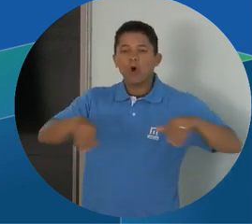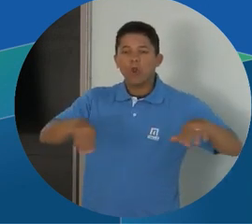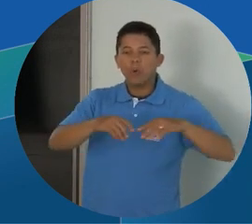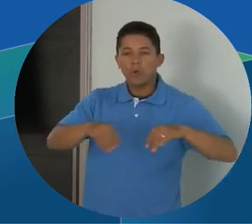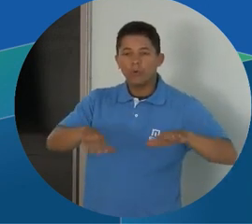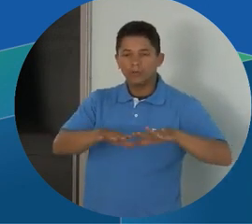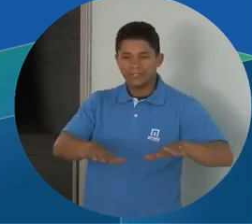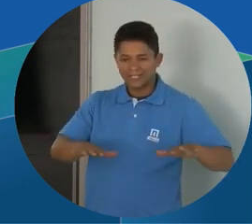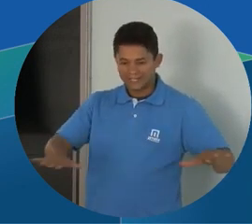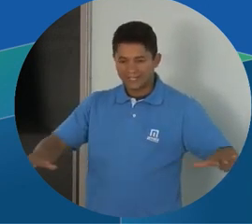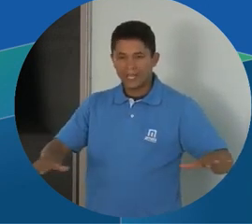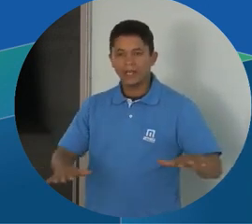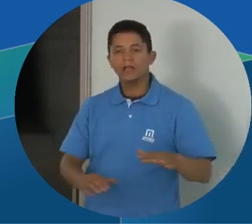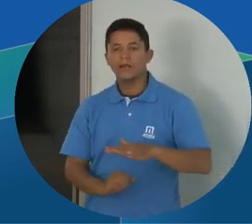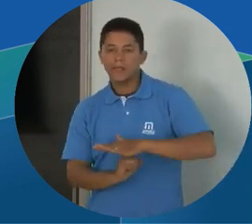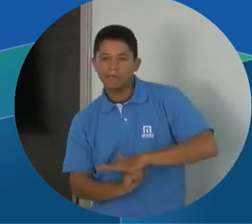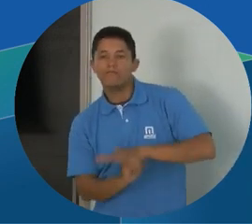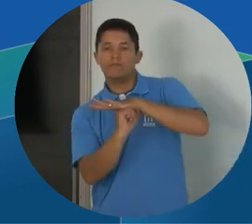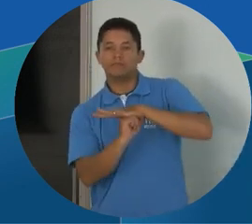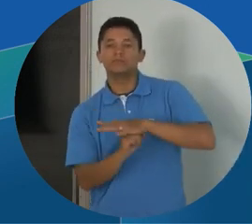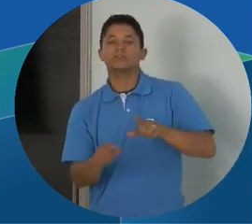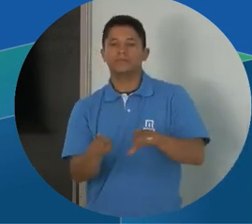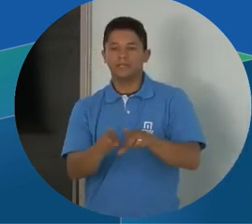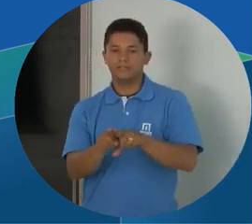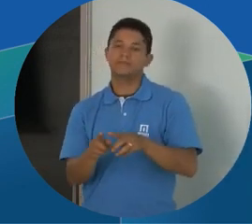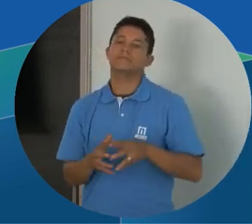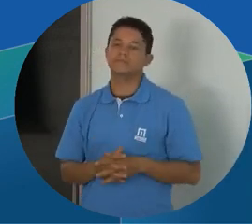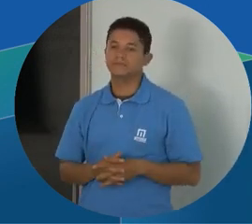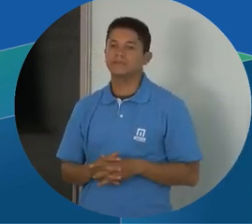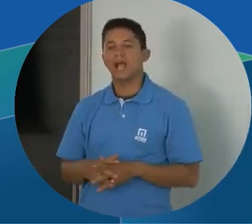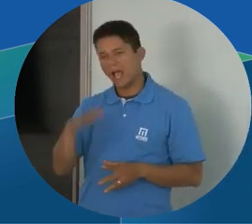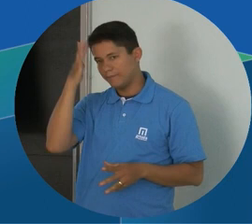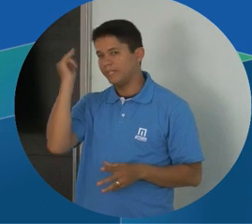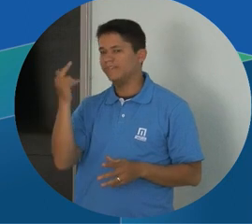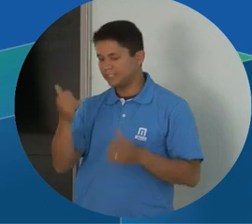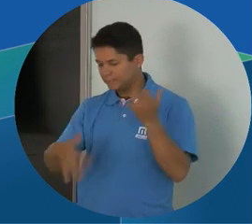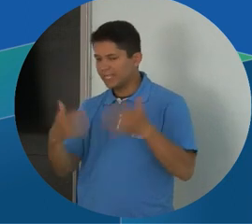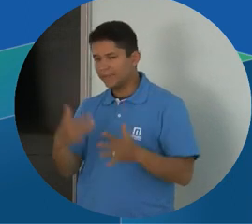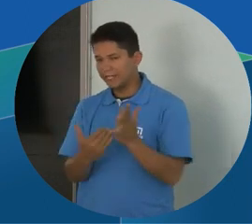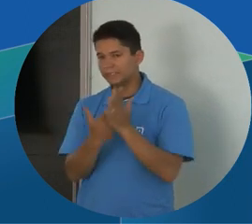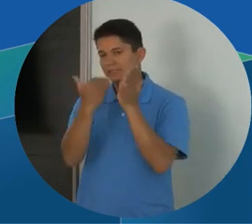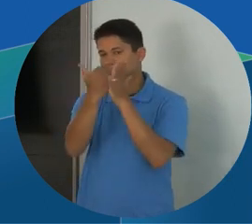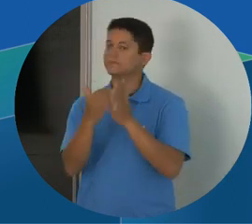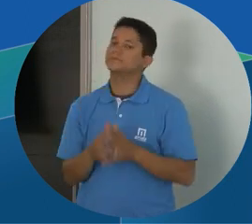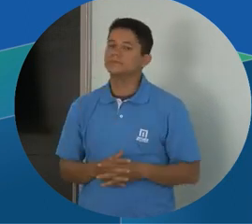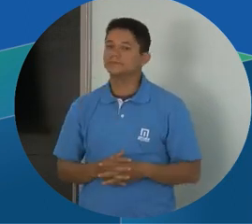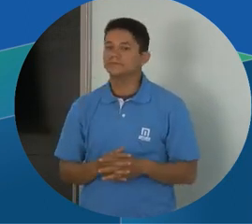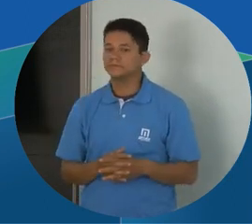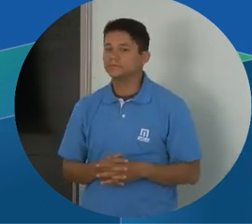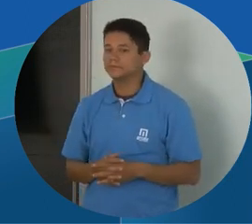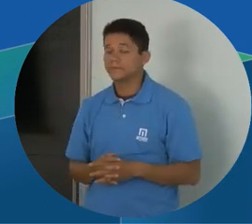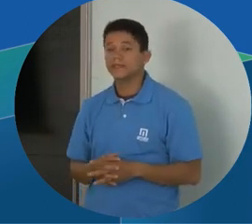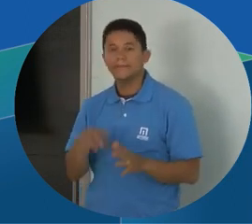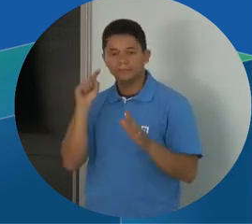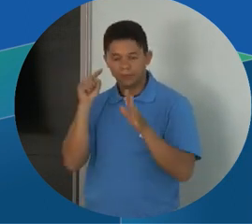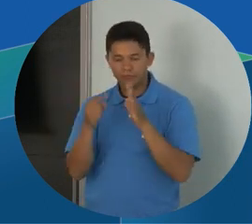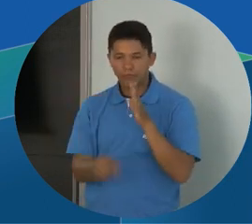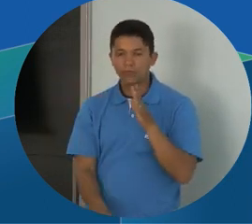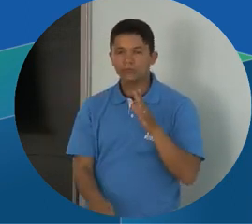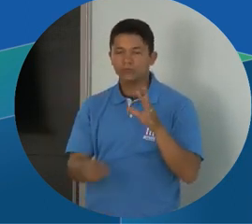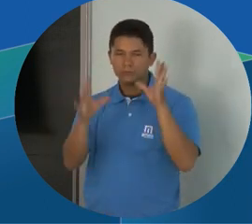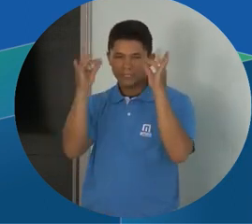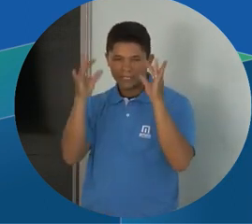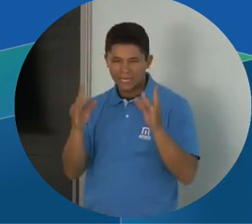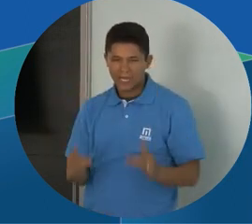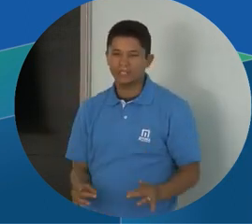todos convidados para vir aqui amanhã, a gente vai tocar nesse assunto amanhã, tá? Vai aprofundar mais nesse